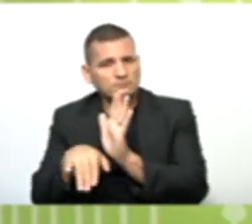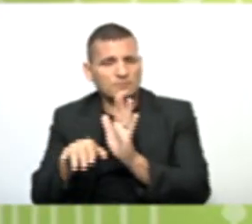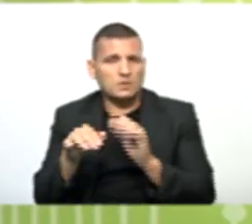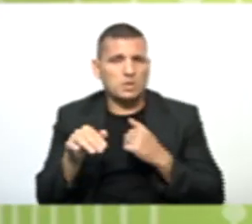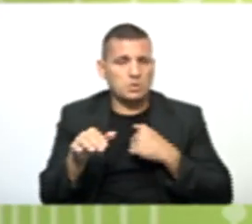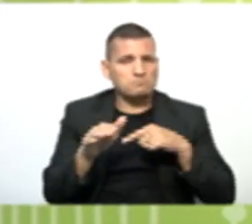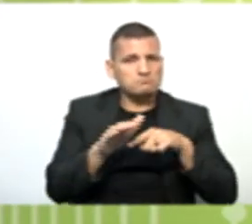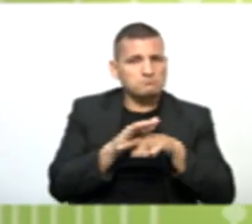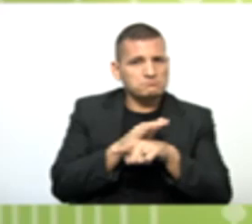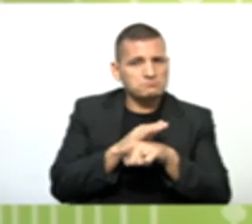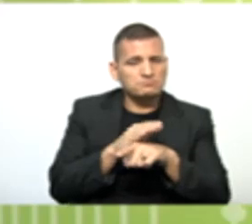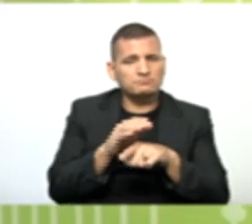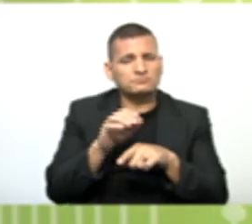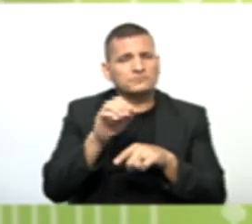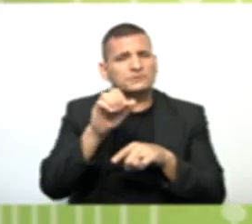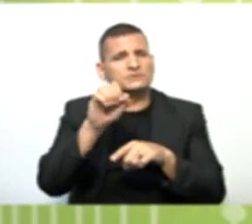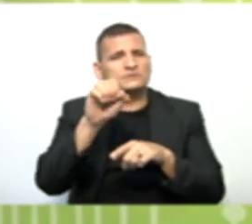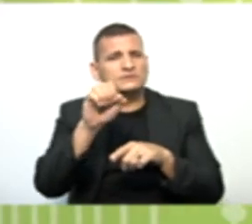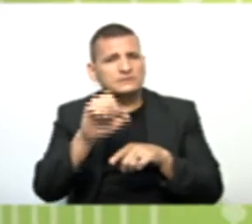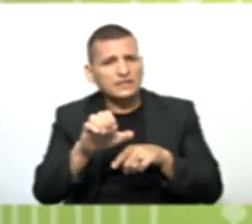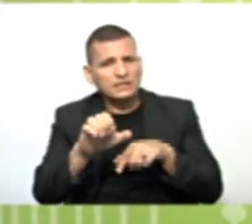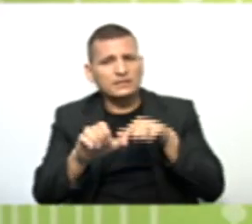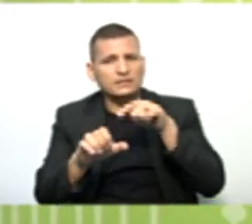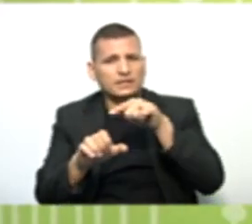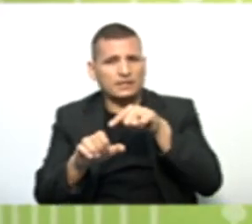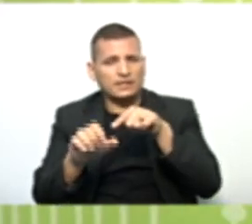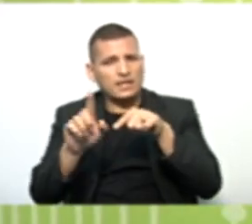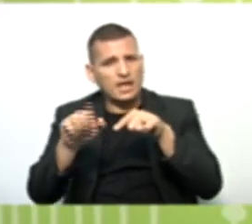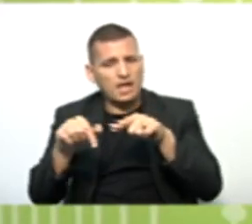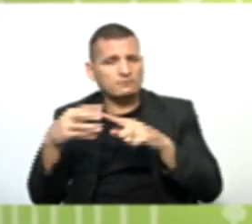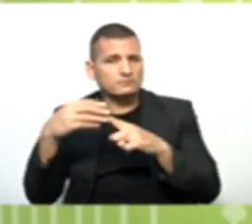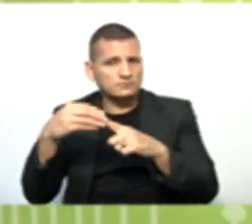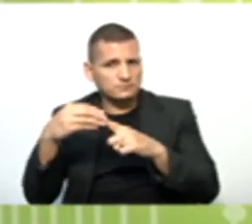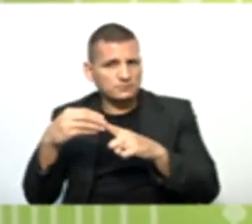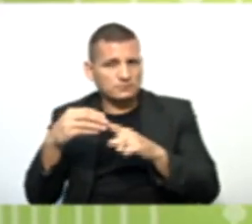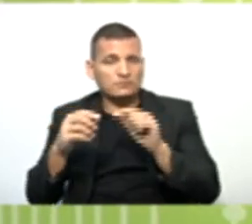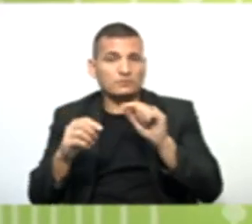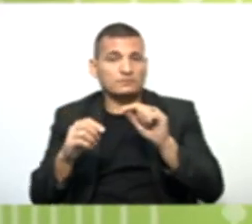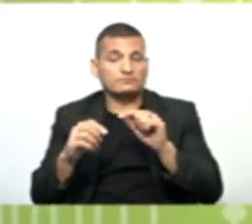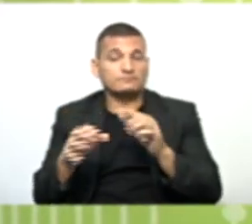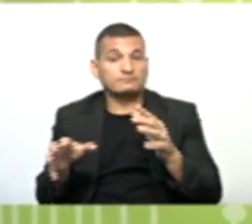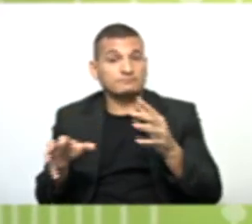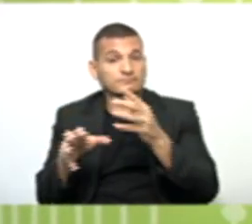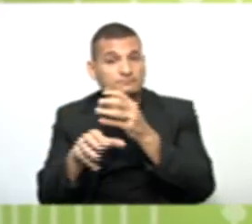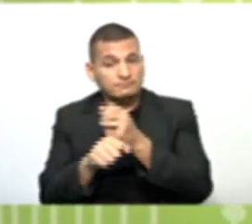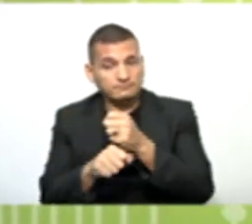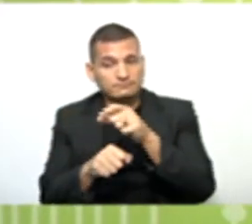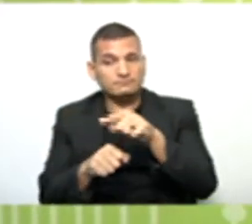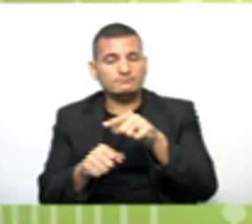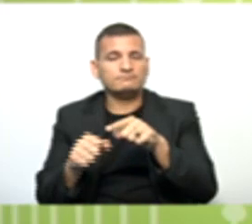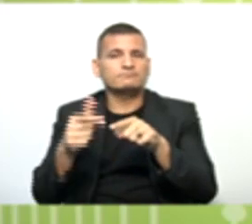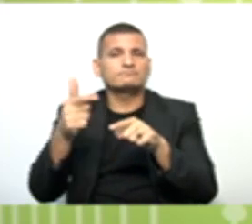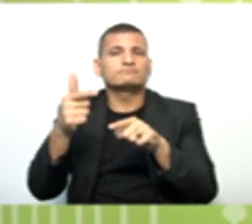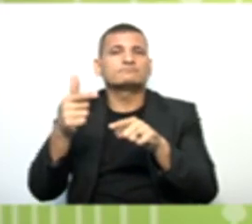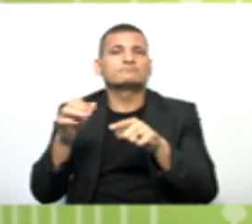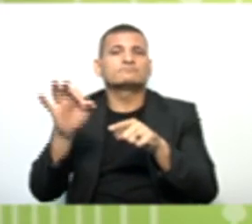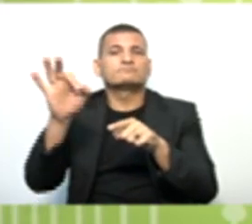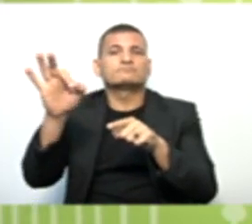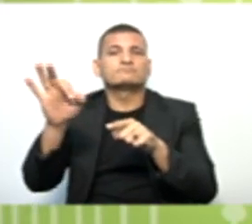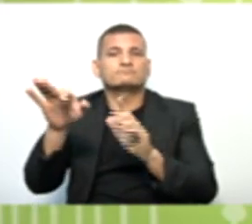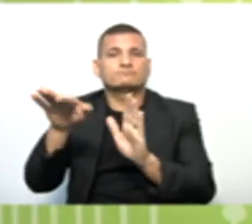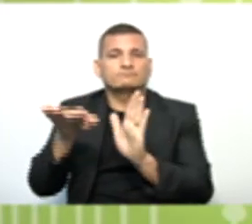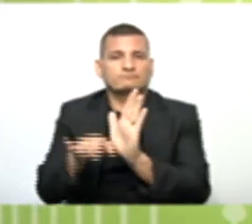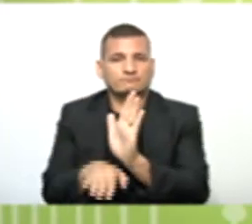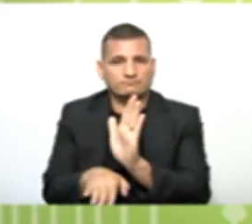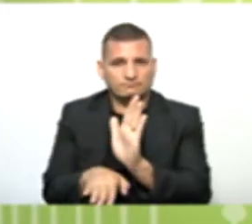é preferencial, o que vai acontecer? O valor total da compra vai receber menos